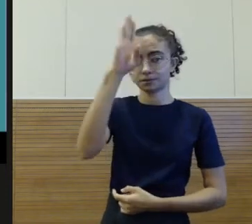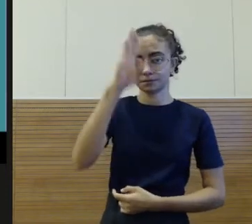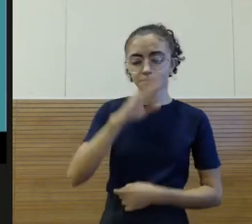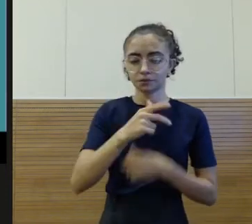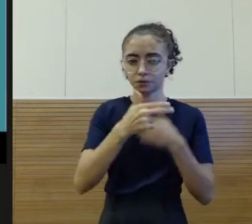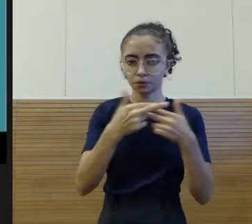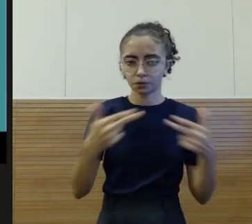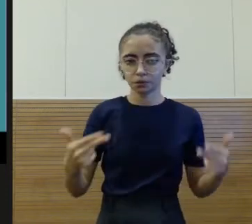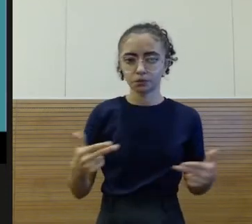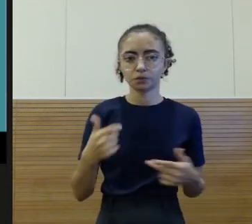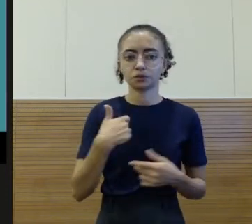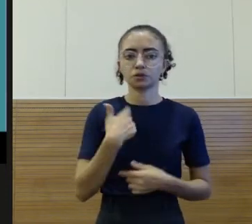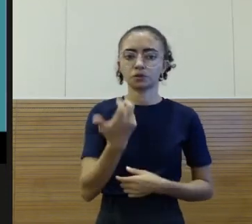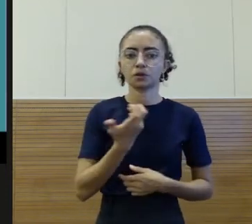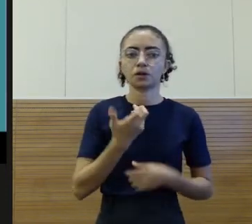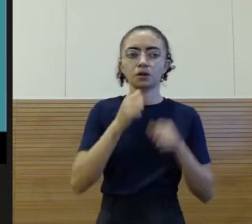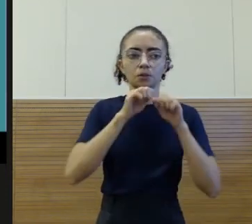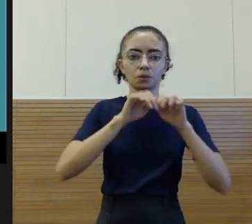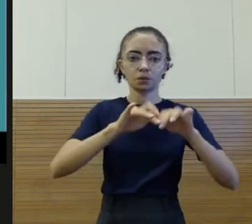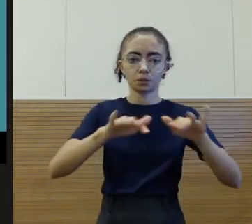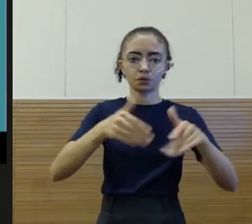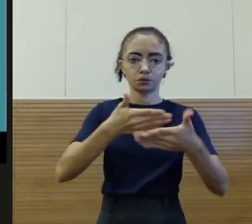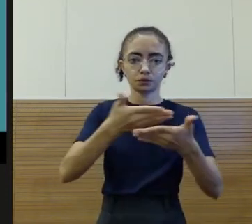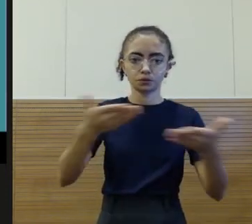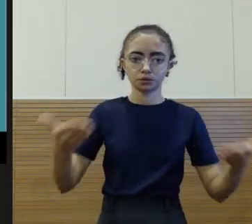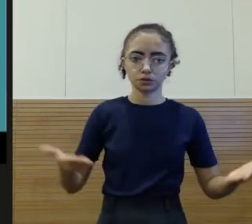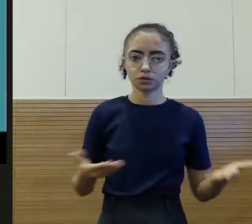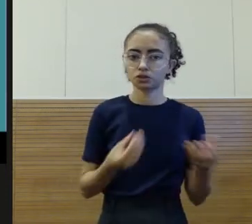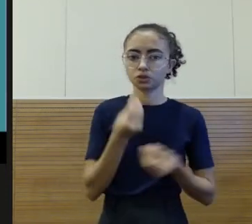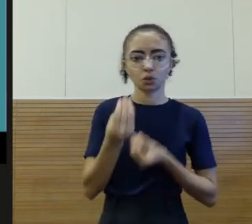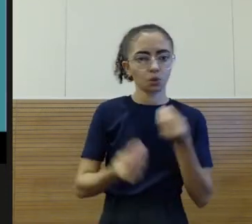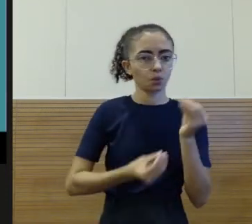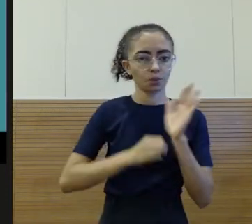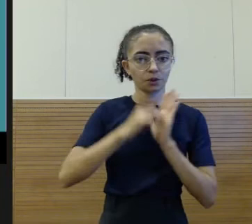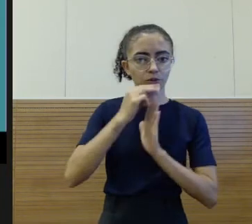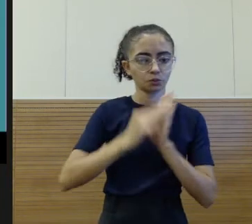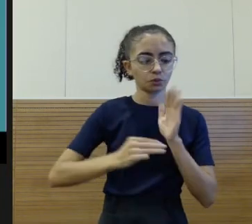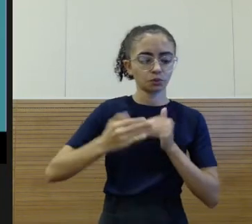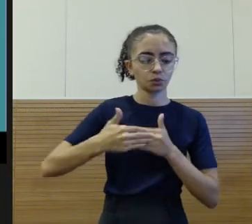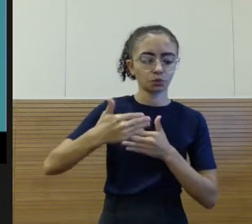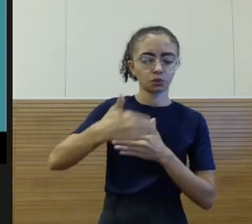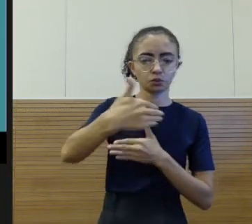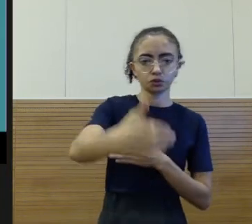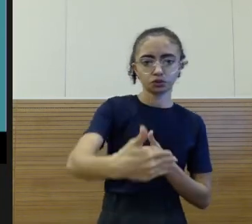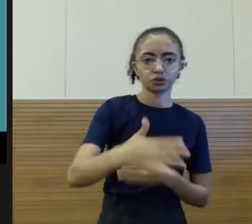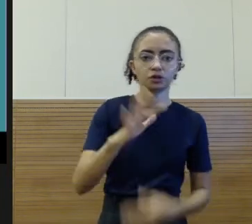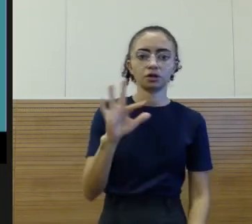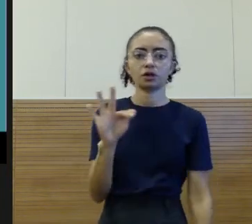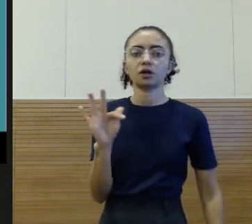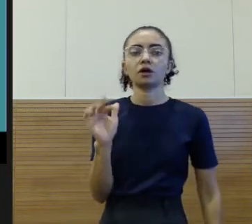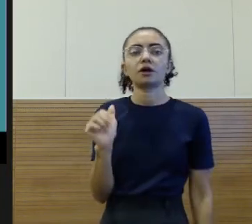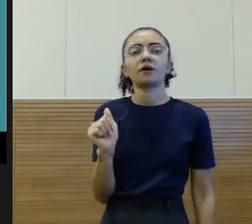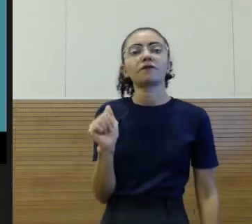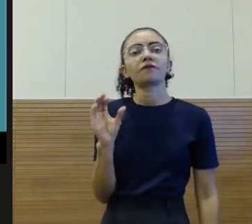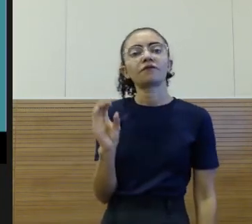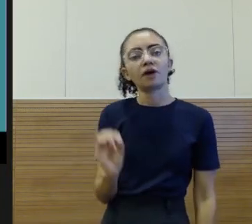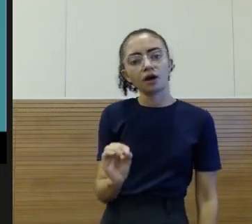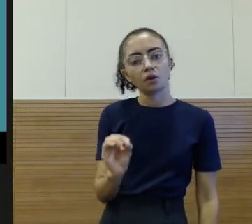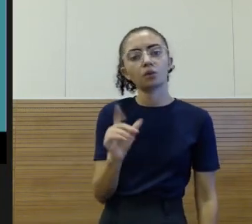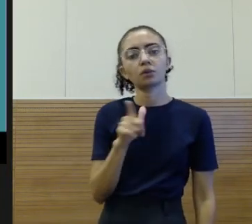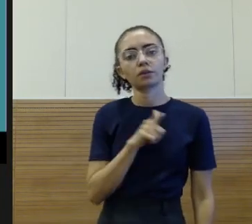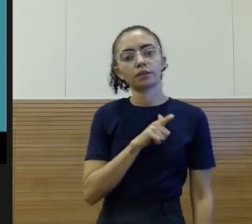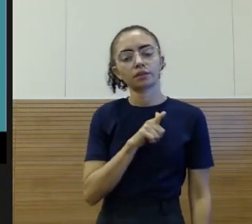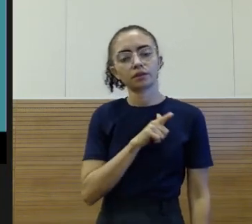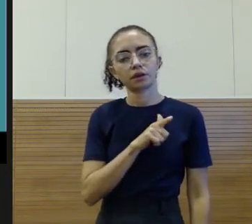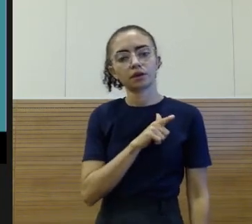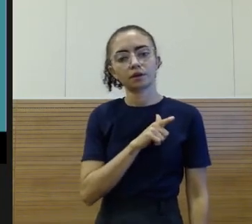gostaria de compartilhar com vocês sobre a próxima metodologia e orientação mundial que a FAO tem para o que seria, para o